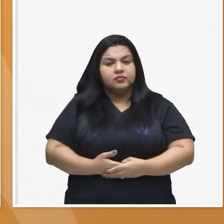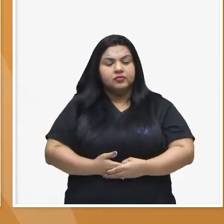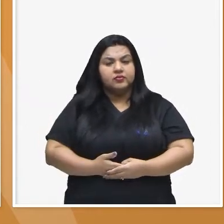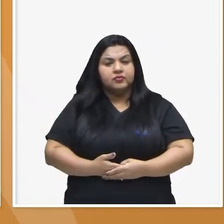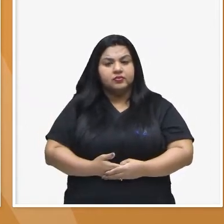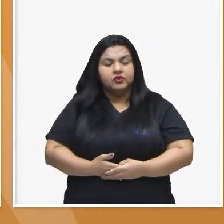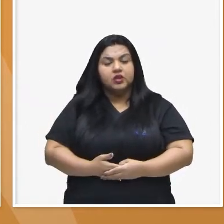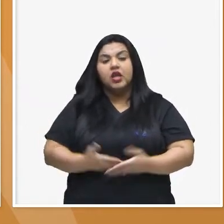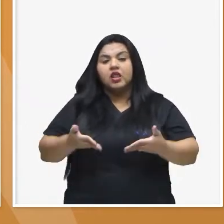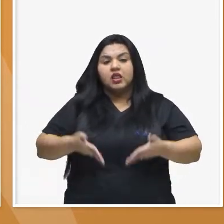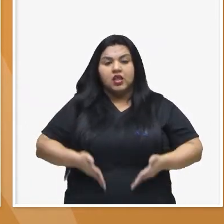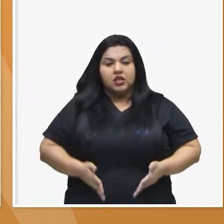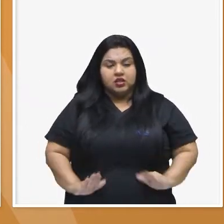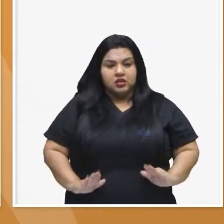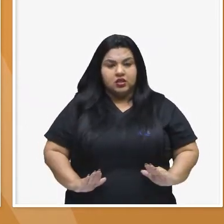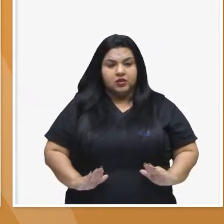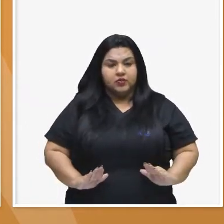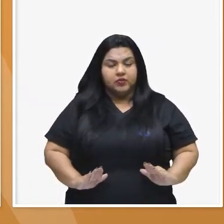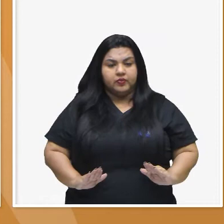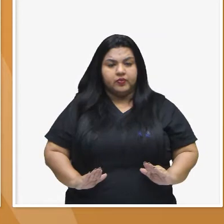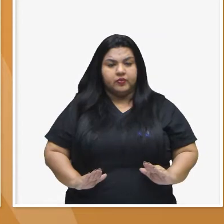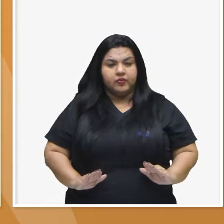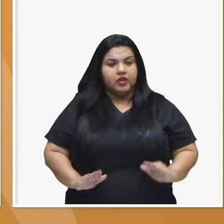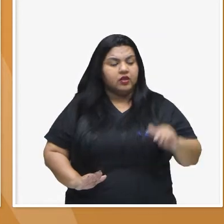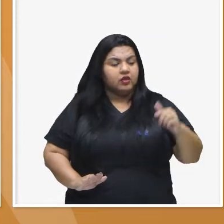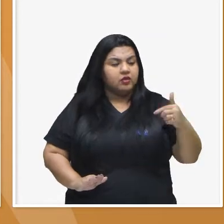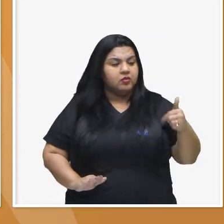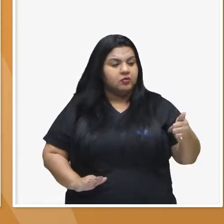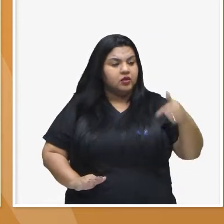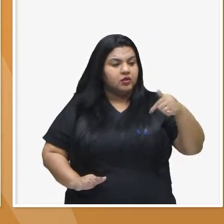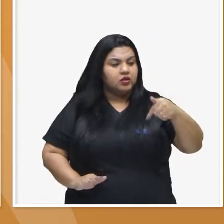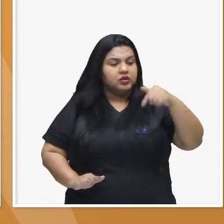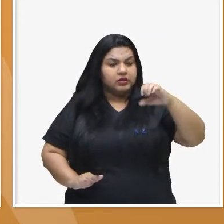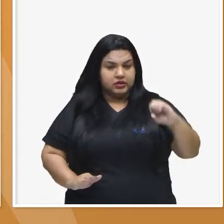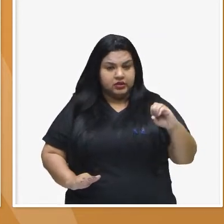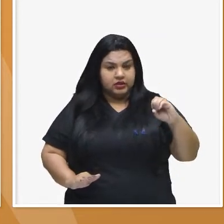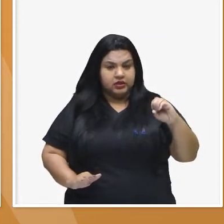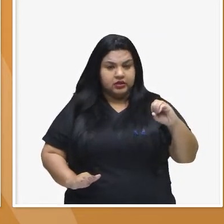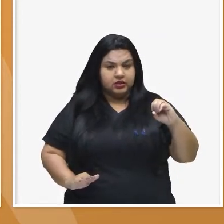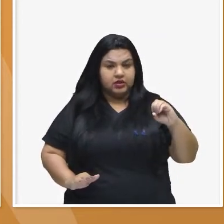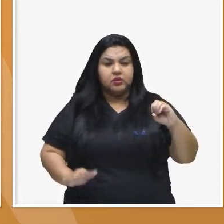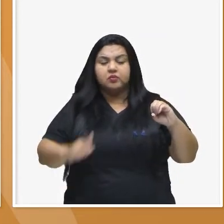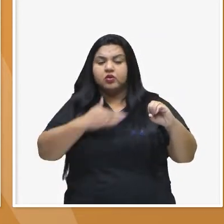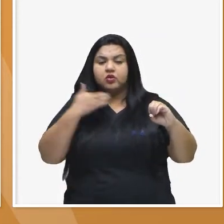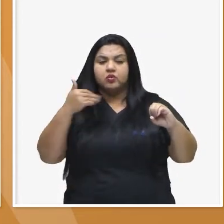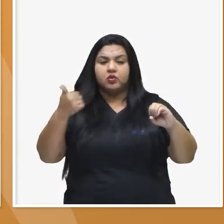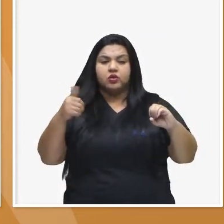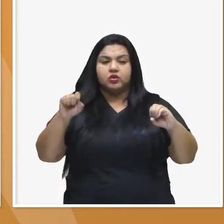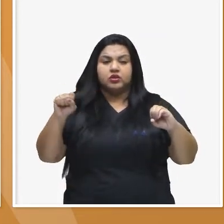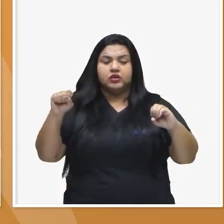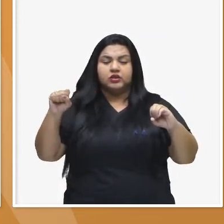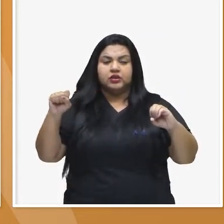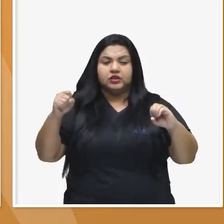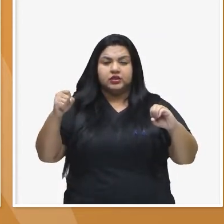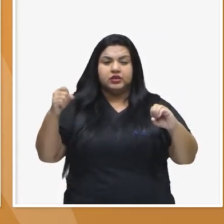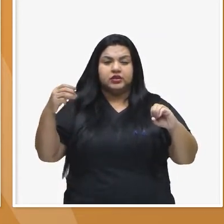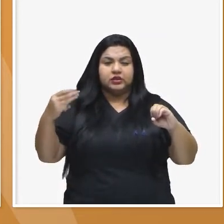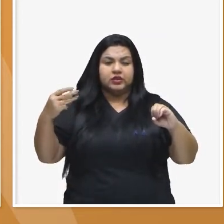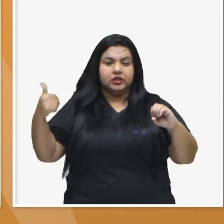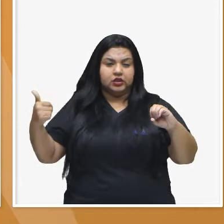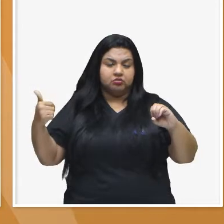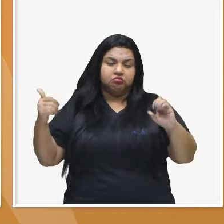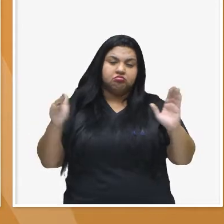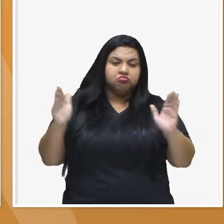Ele nasceu ali, ó, né, em 1770 a 1831, então nós estamos aí,